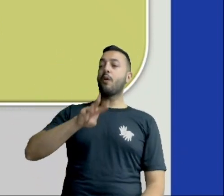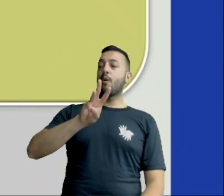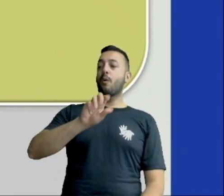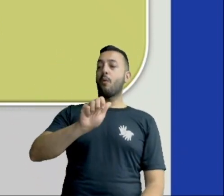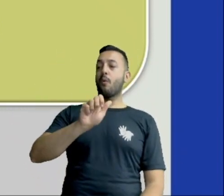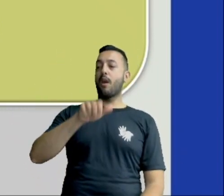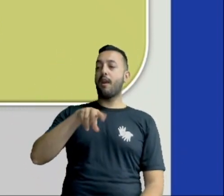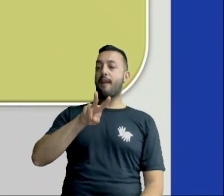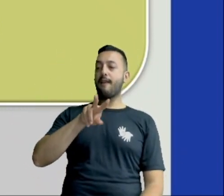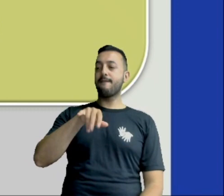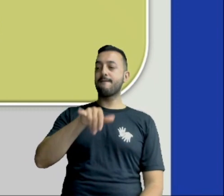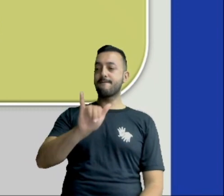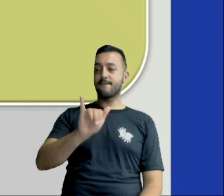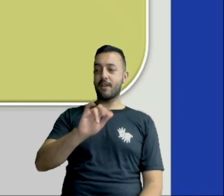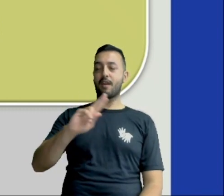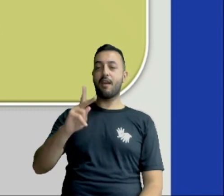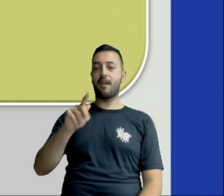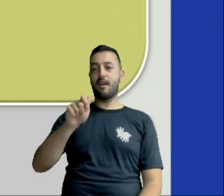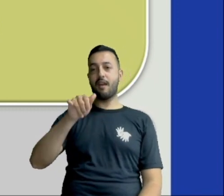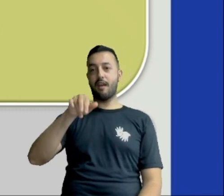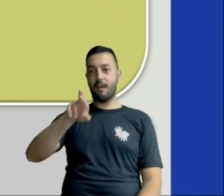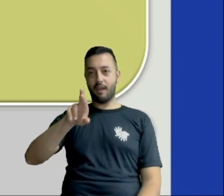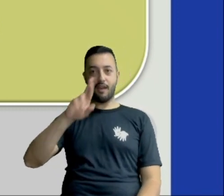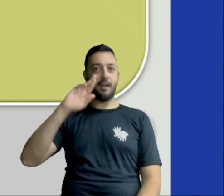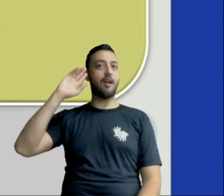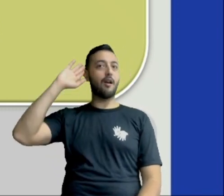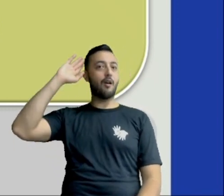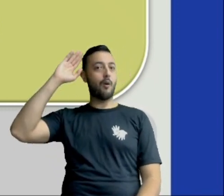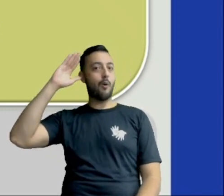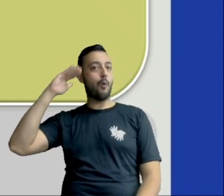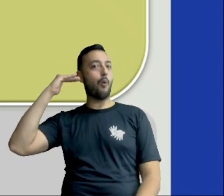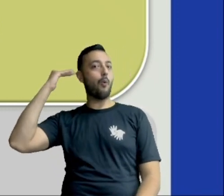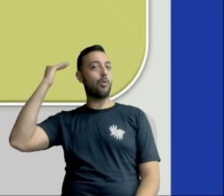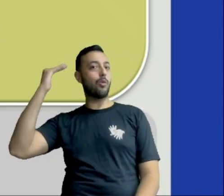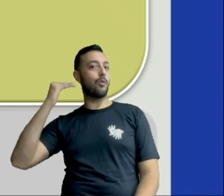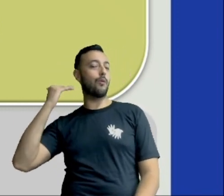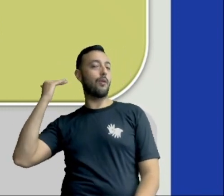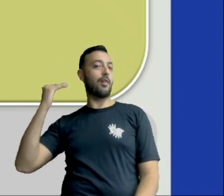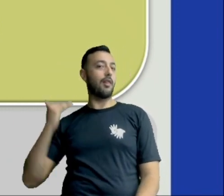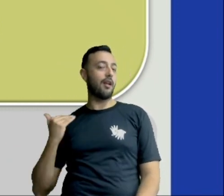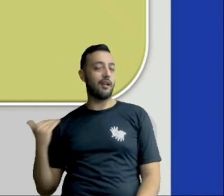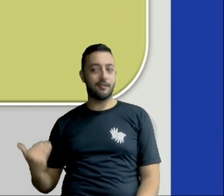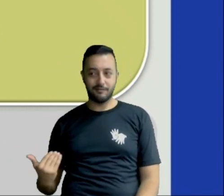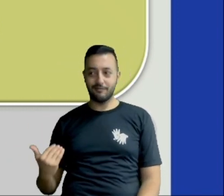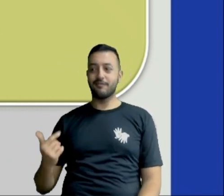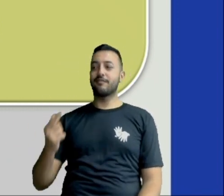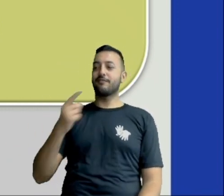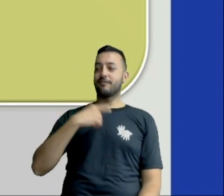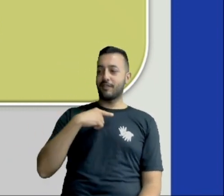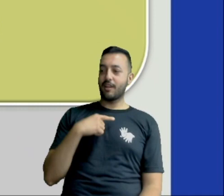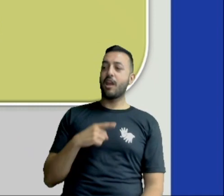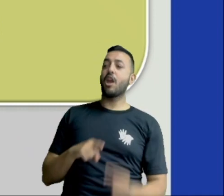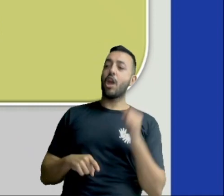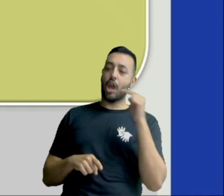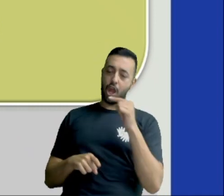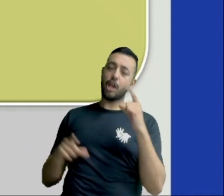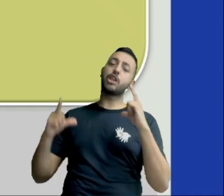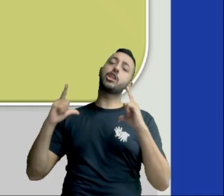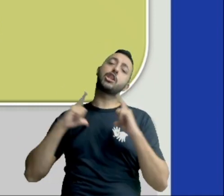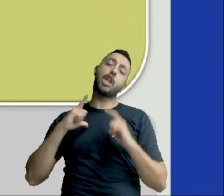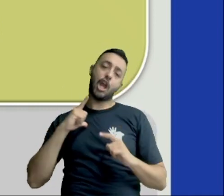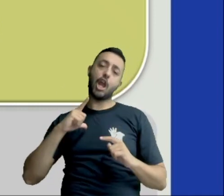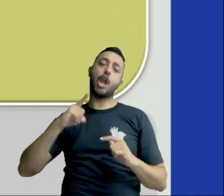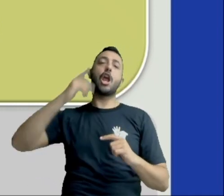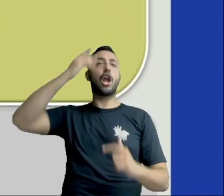Wavy, ondulados, hair, cabelos. He has wavy hair. Ele tem